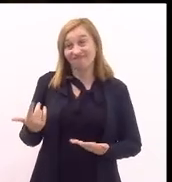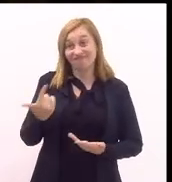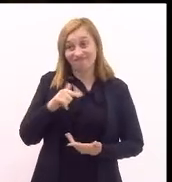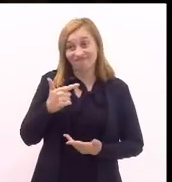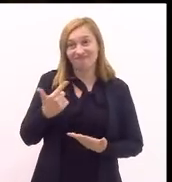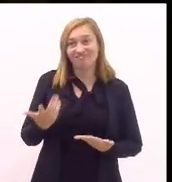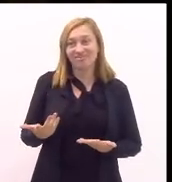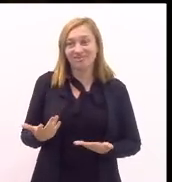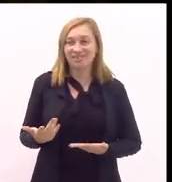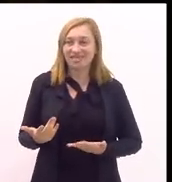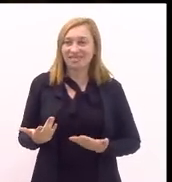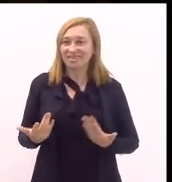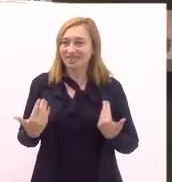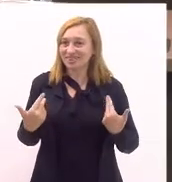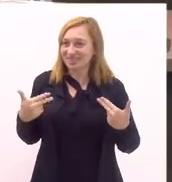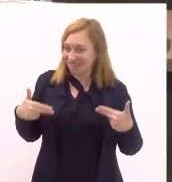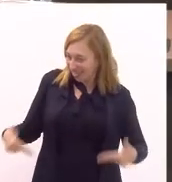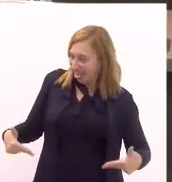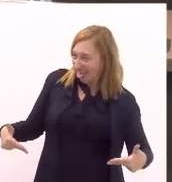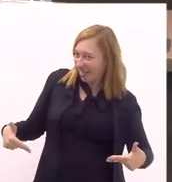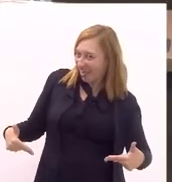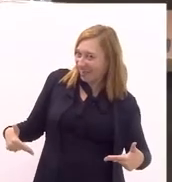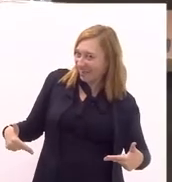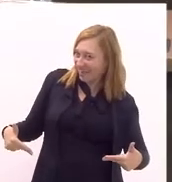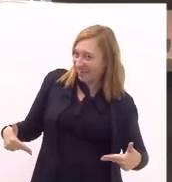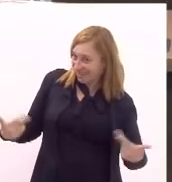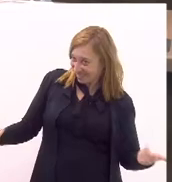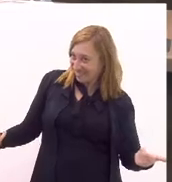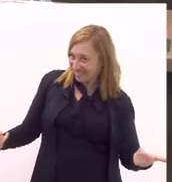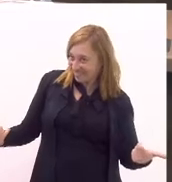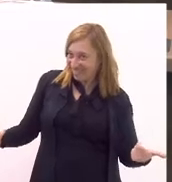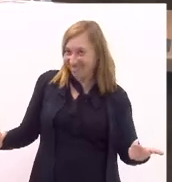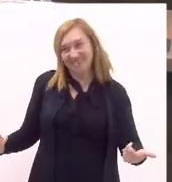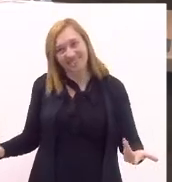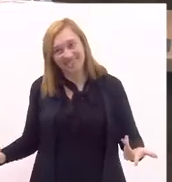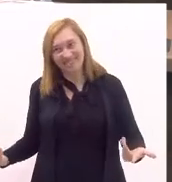benza Deus tá ligado